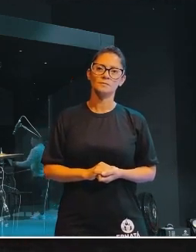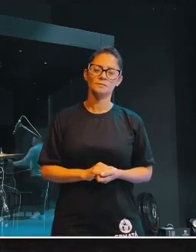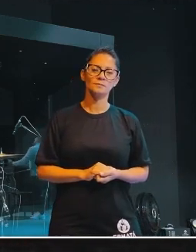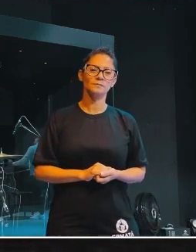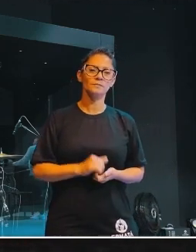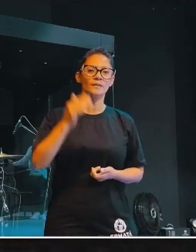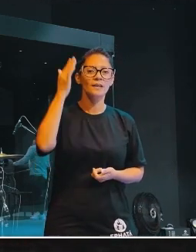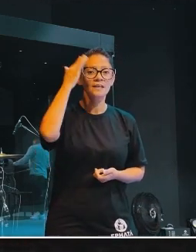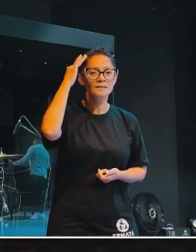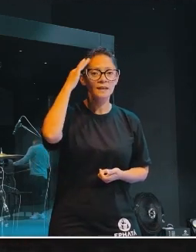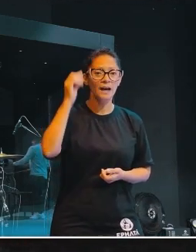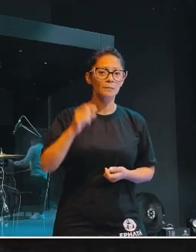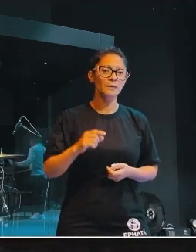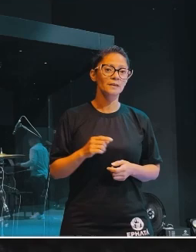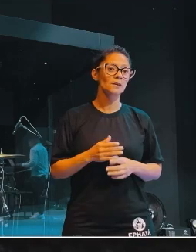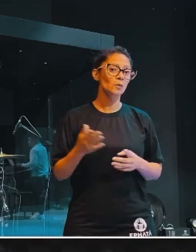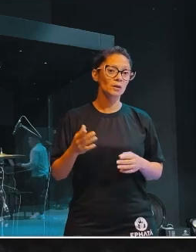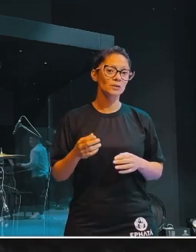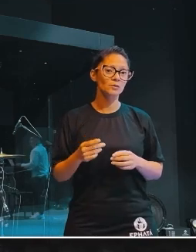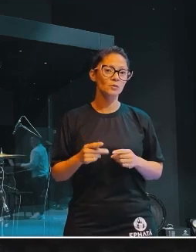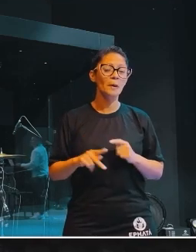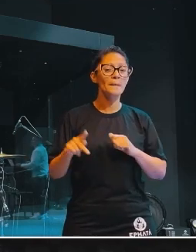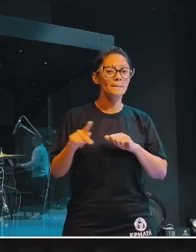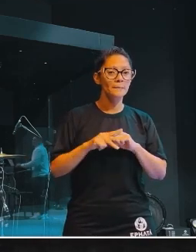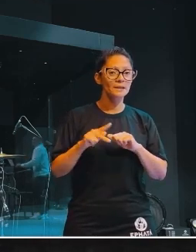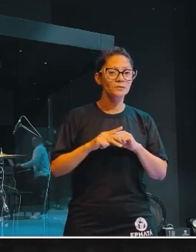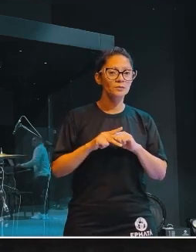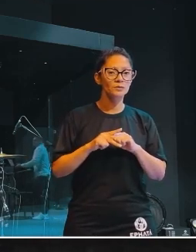Sabe quando é que Pedro começa a afundar?